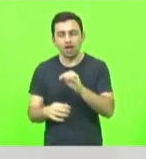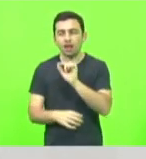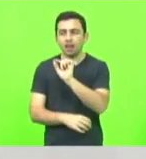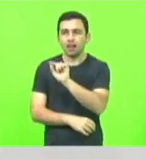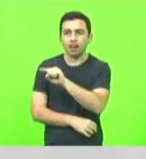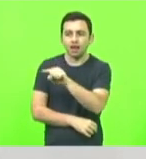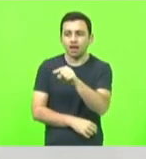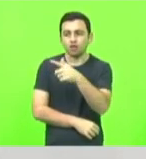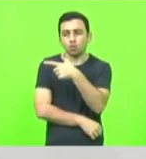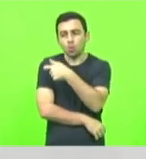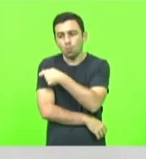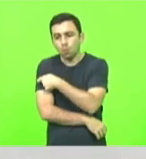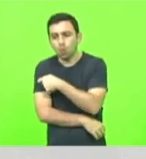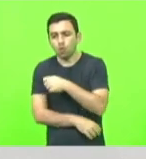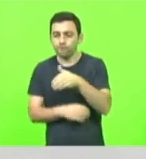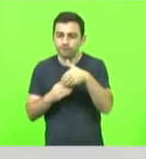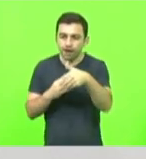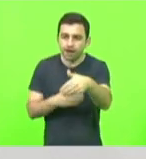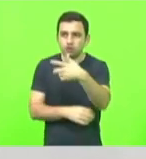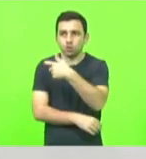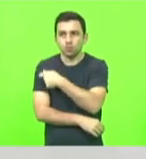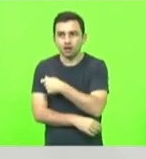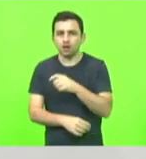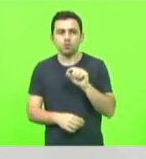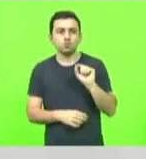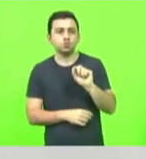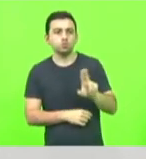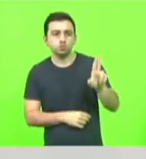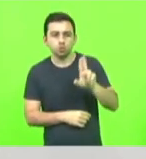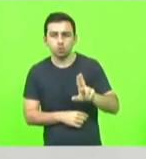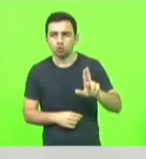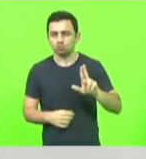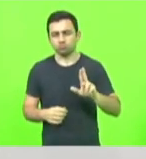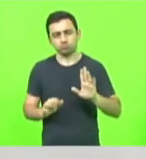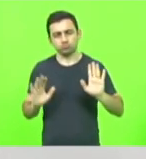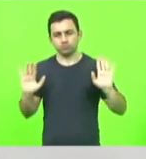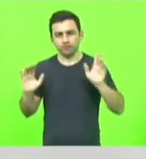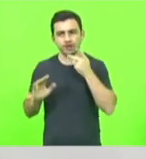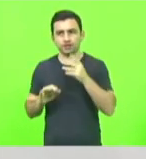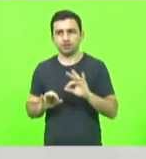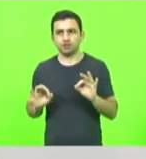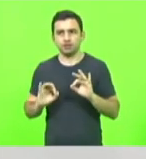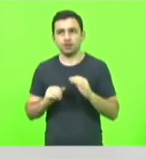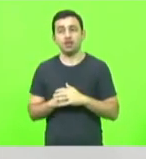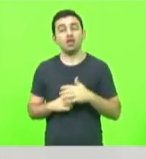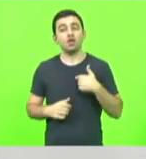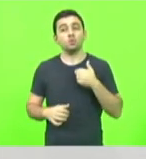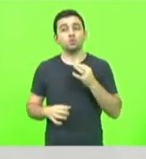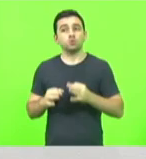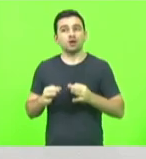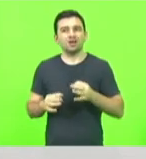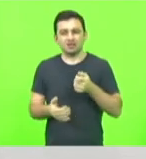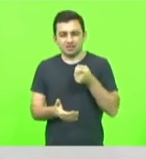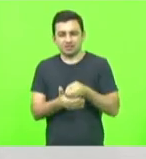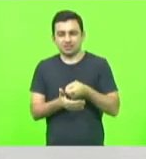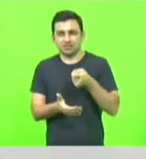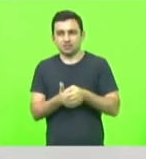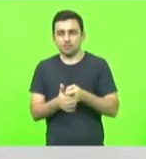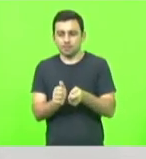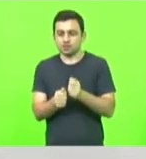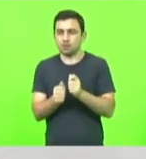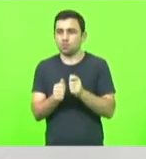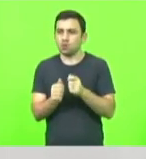quem pretende tomar, quem fez uso dessa vacina. Estou julgando aqui a exigência do passaporte